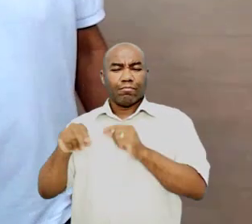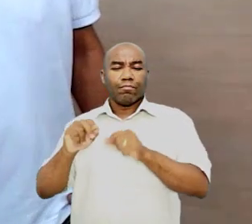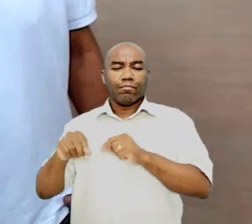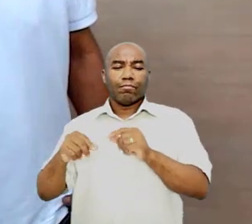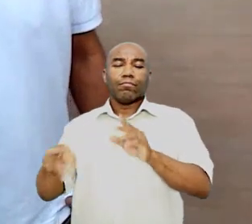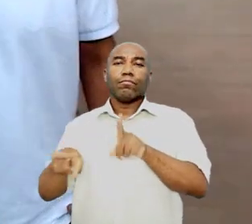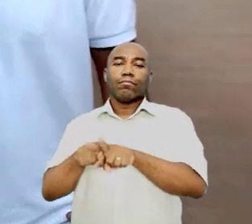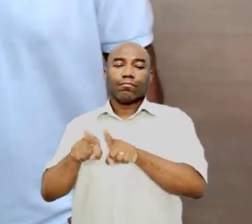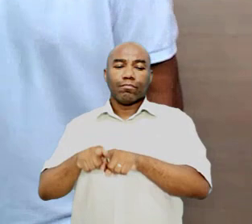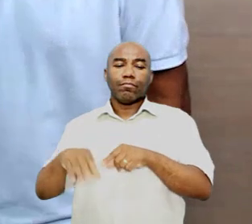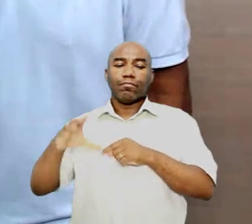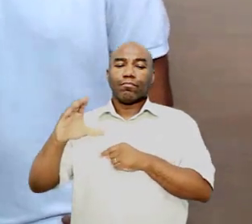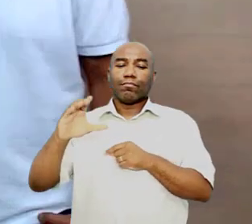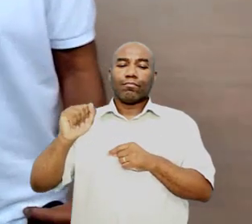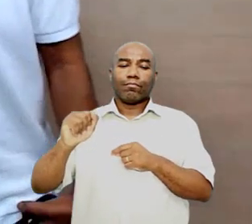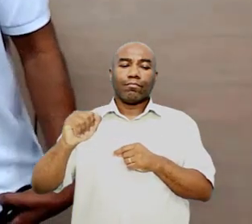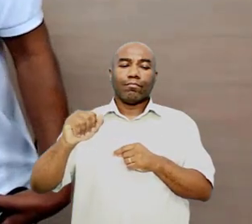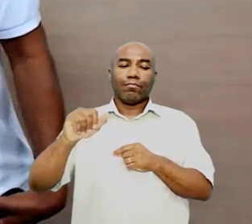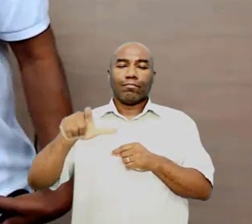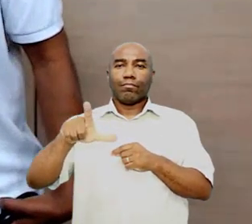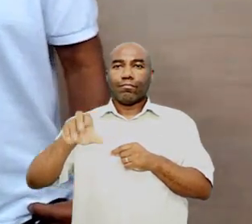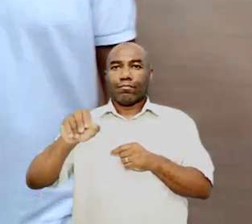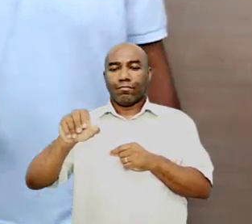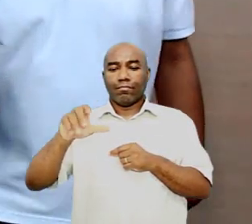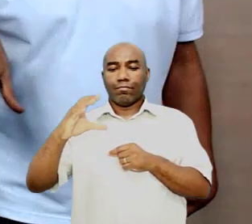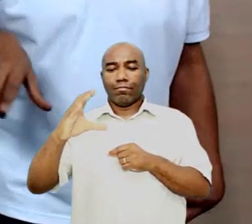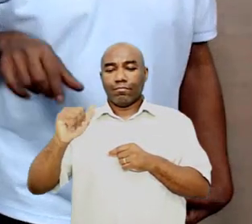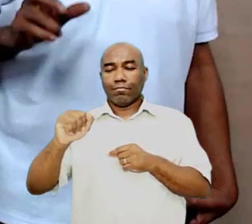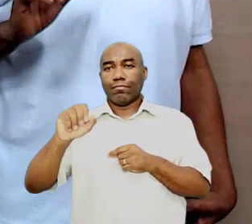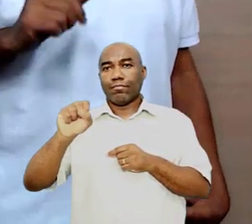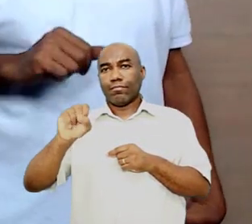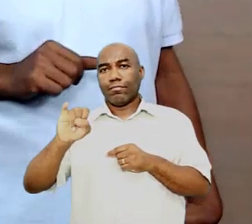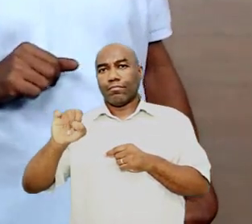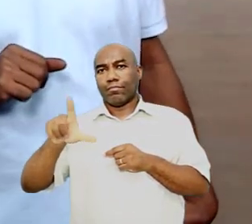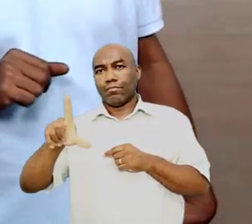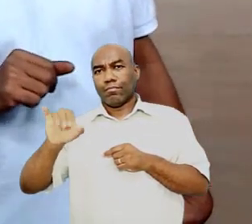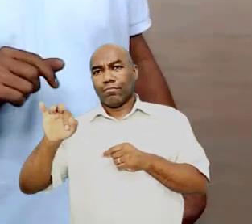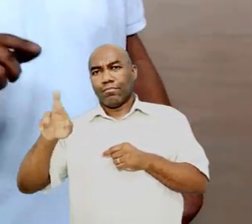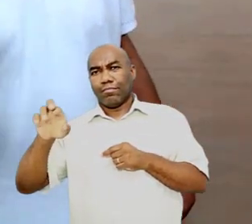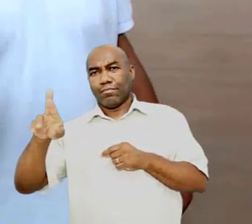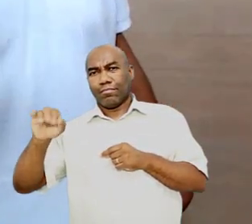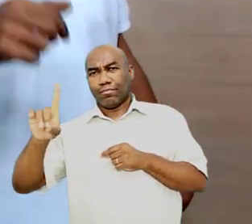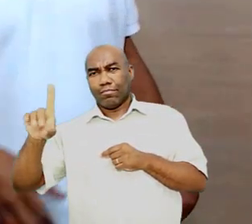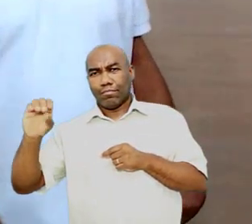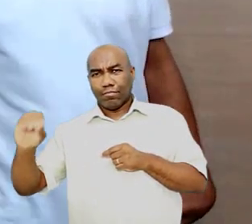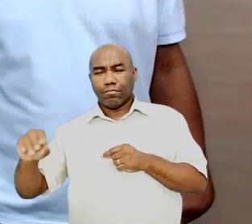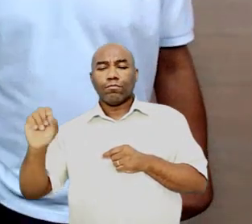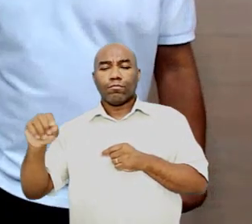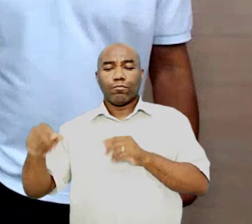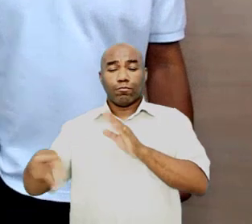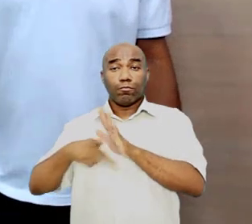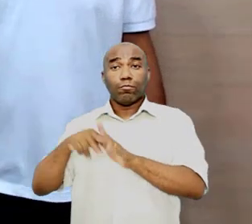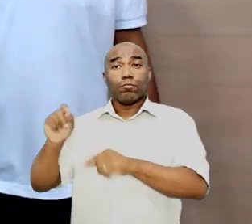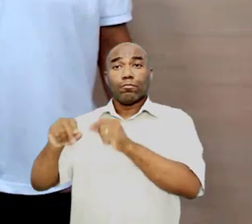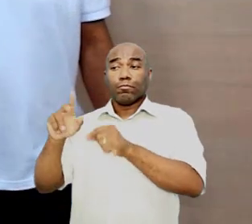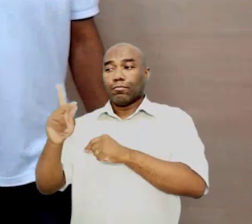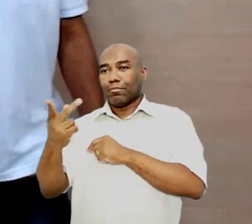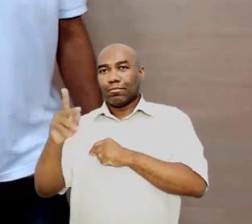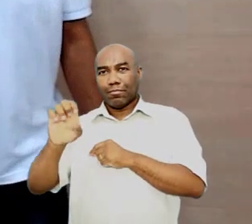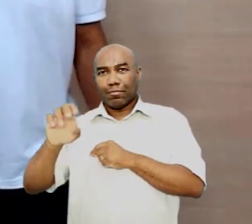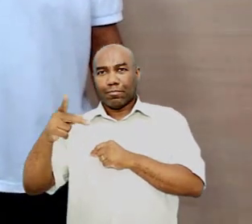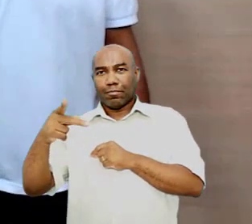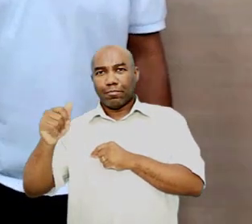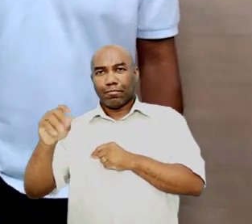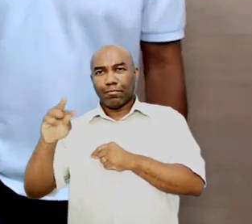o caliciviride, não é coronaviride, caliciviride. Esse aqui, sabe quem? É o da hepatite E.